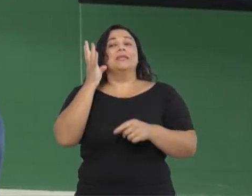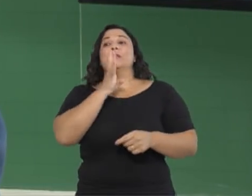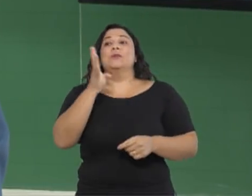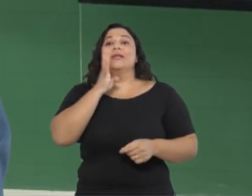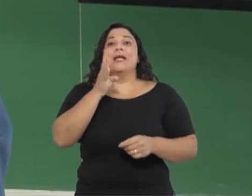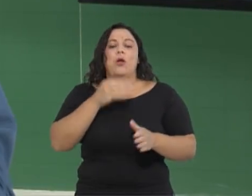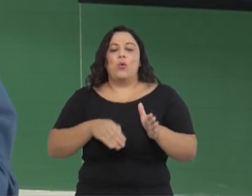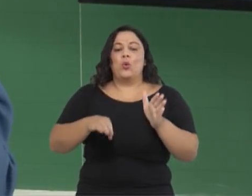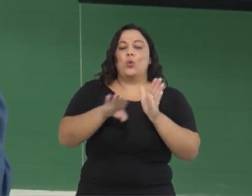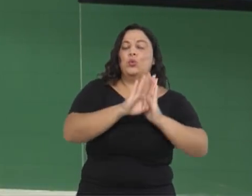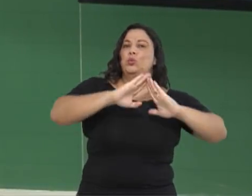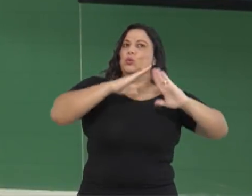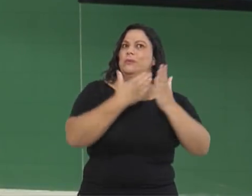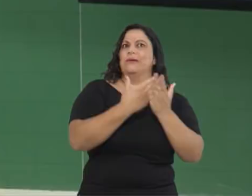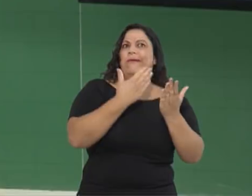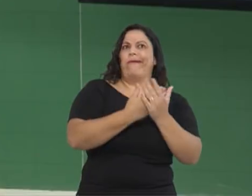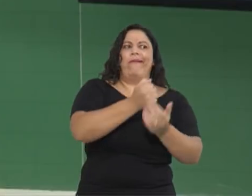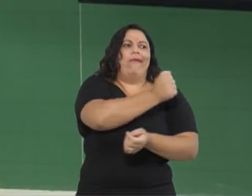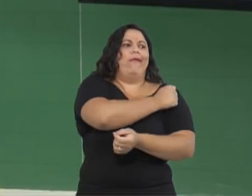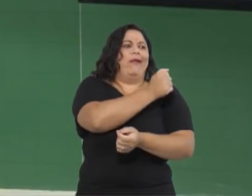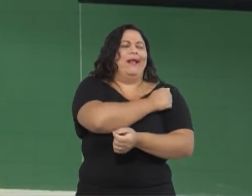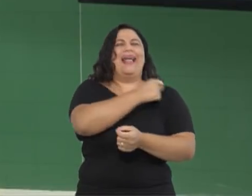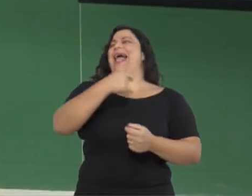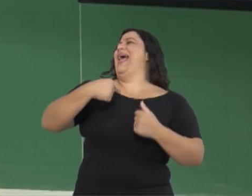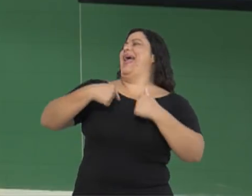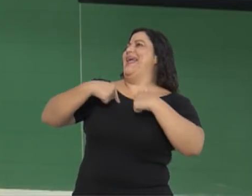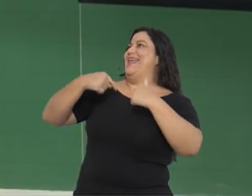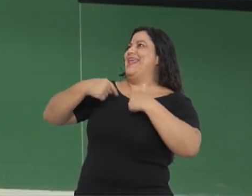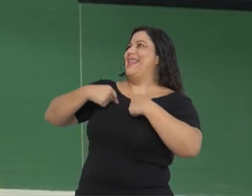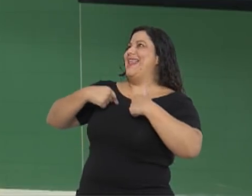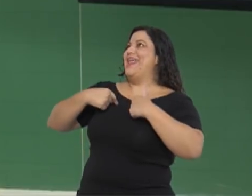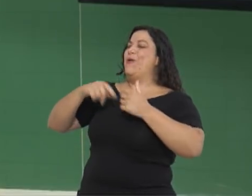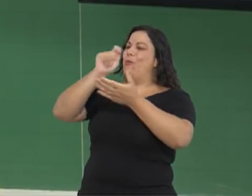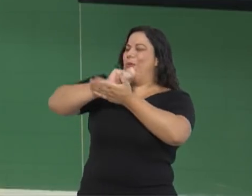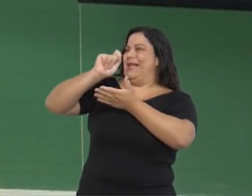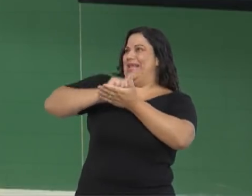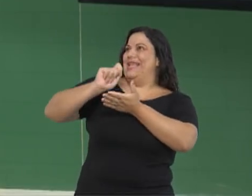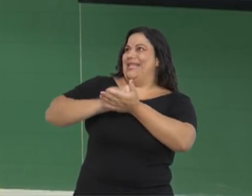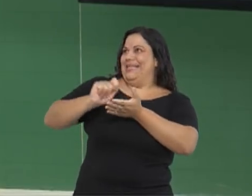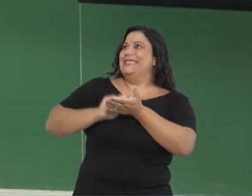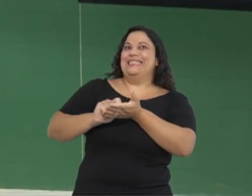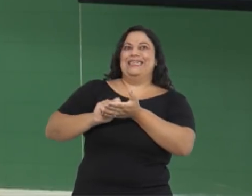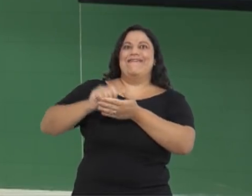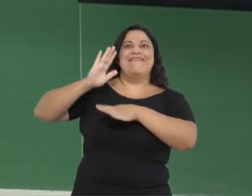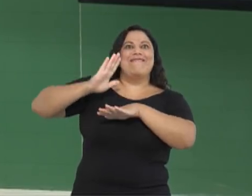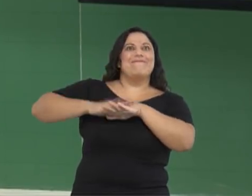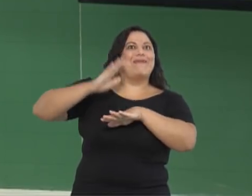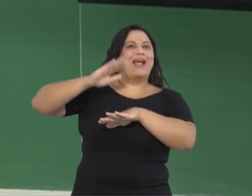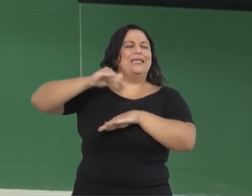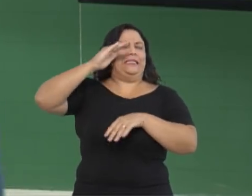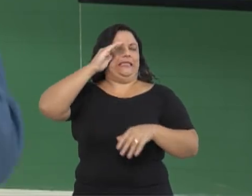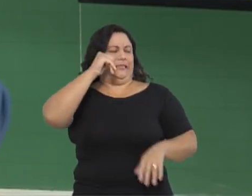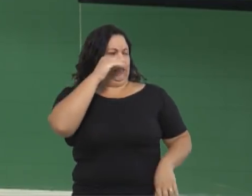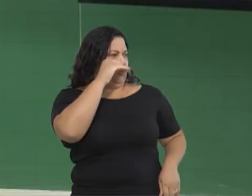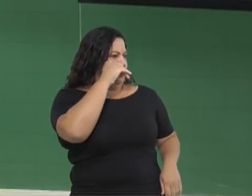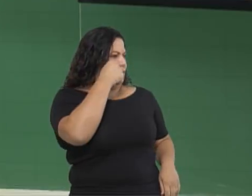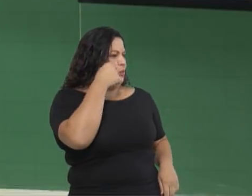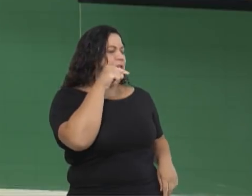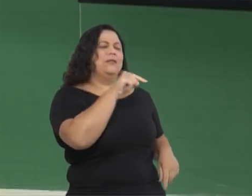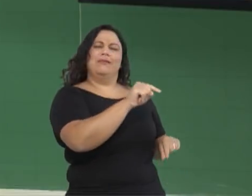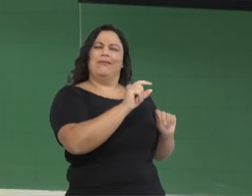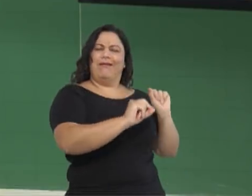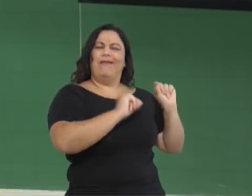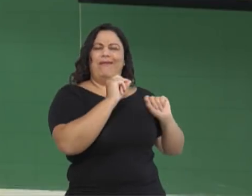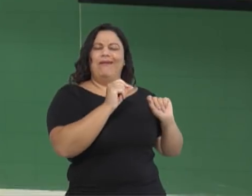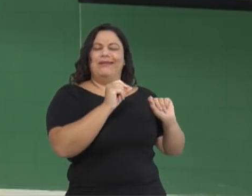mim: Teacher, hoje eu escrevi mais uma página da minha fanfic. Não sou só eu que fico curiosa para ler, não. Os